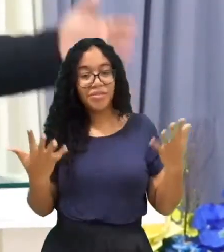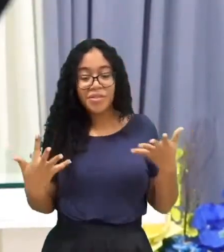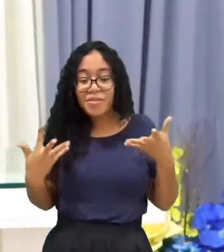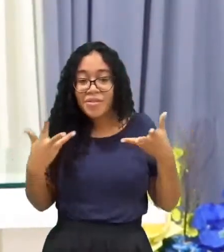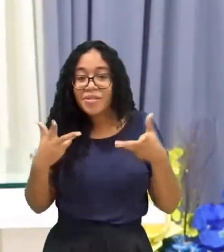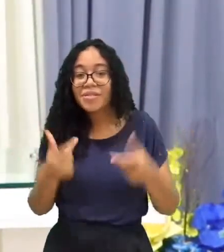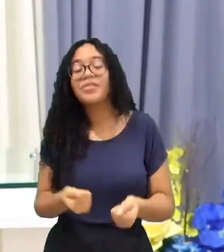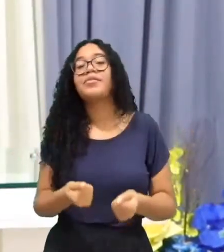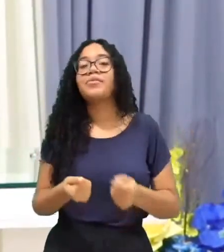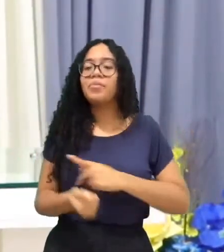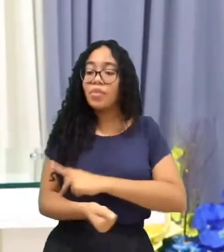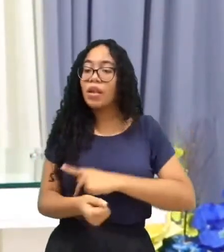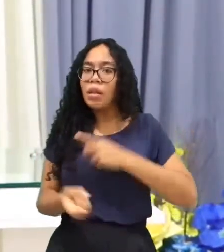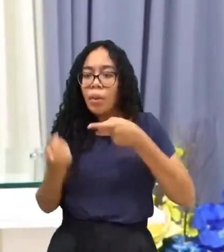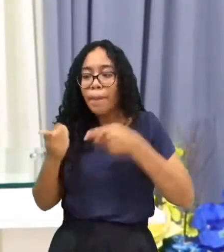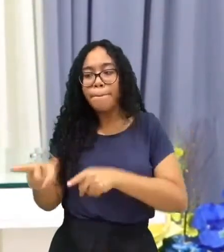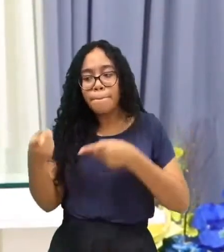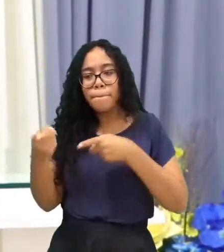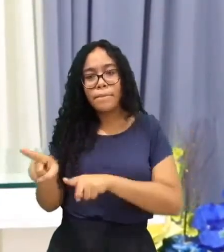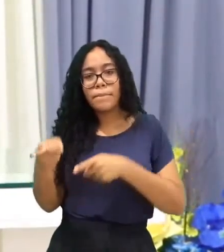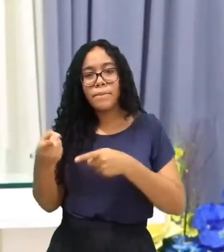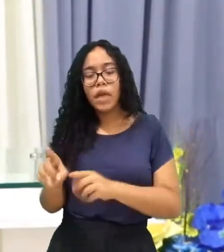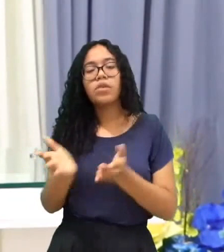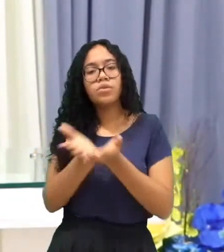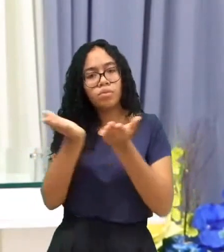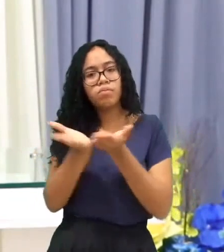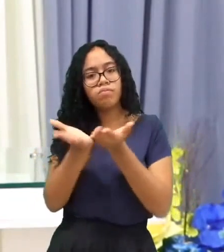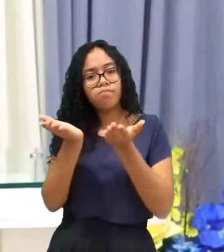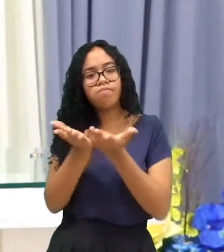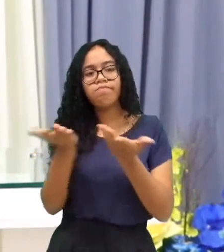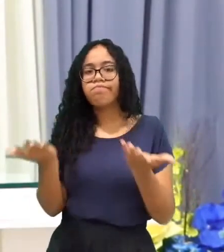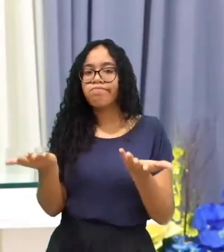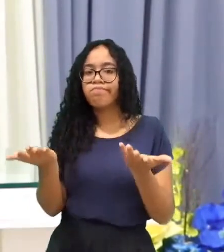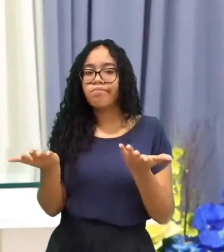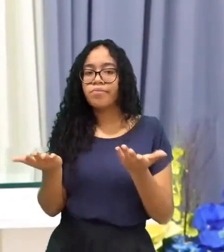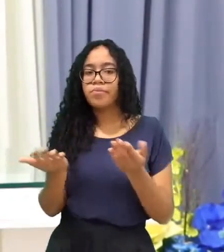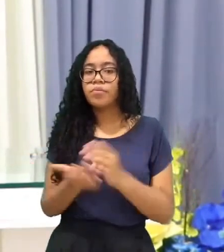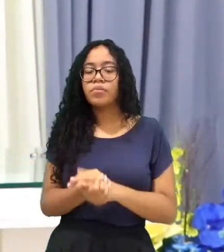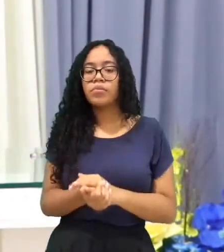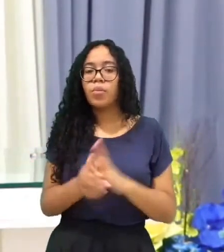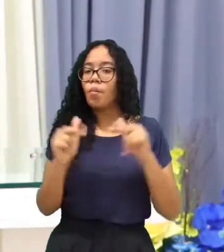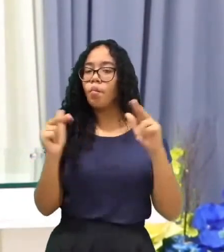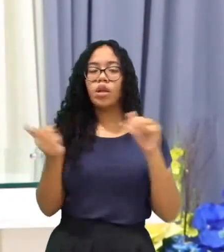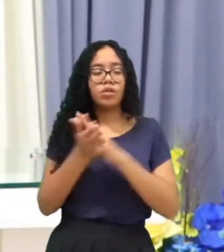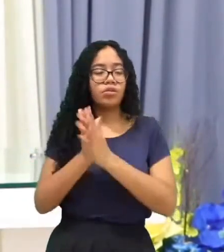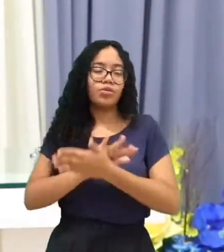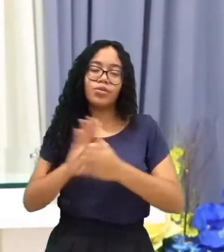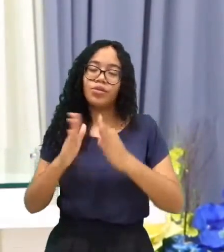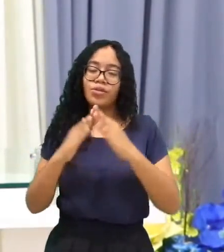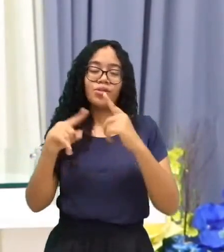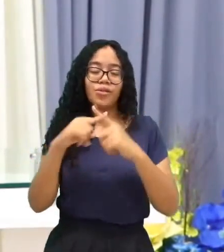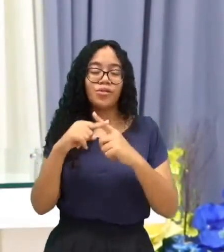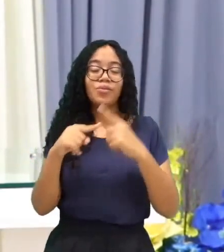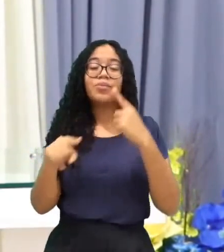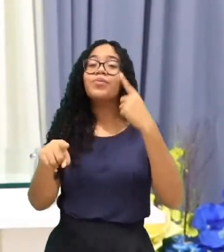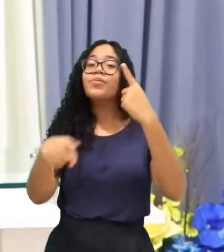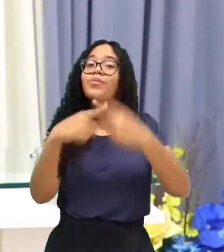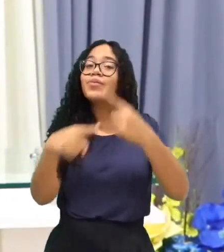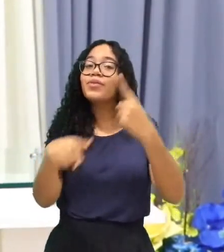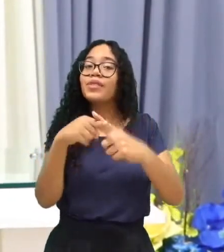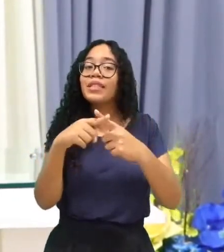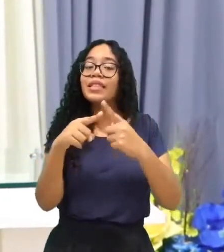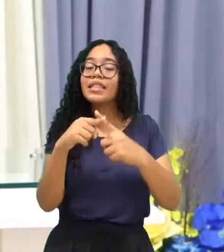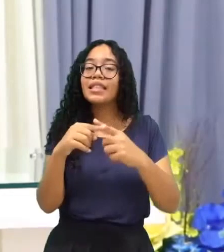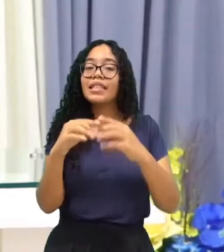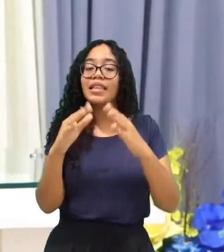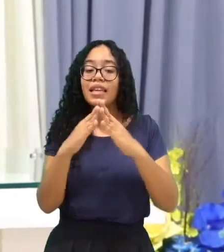um perseguidor, era mesmo. Mas ninguém consegue destruir a igreja, porque a igreja é edificada